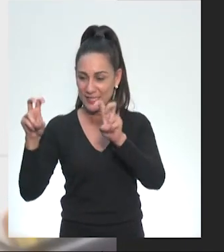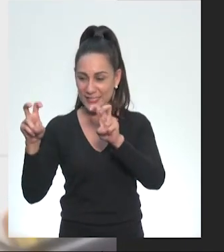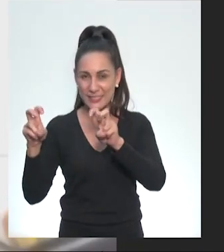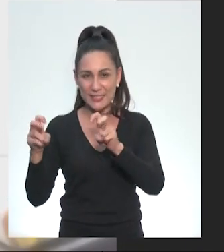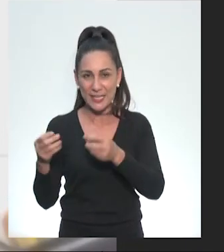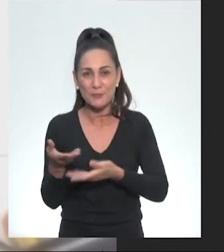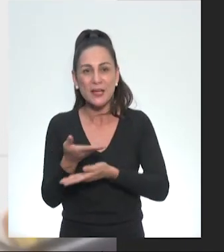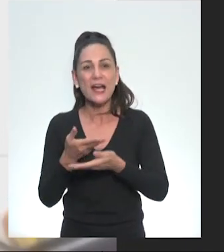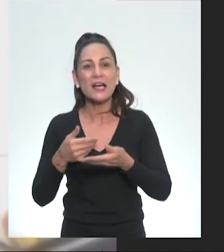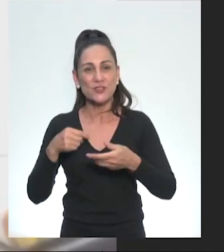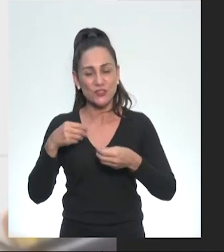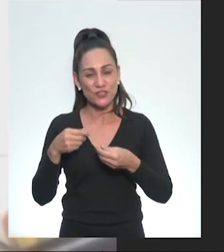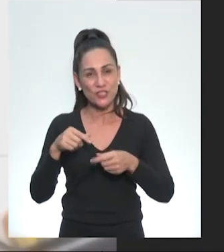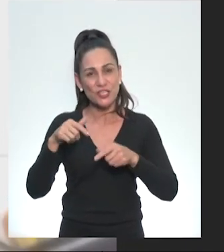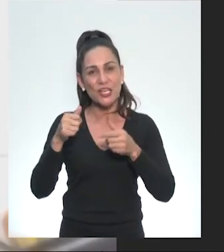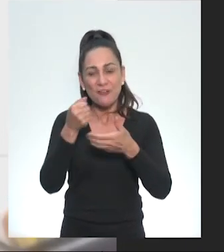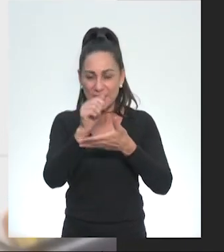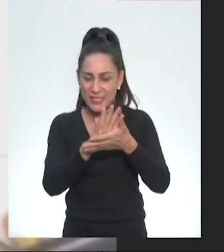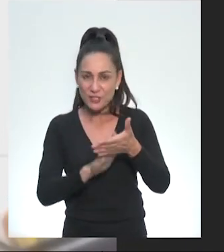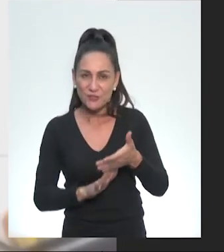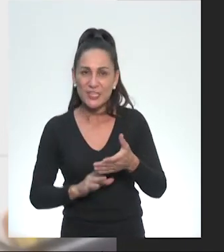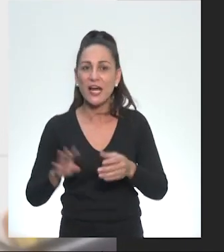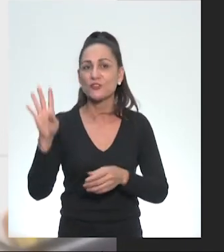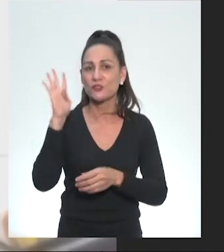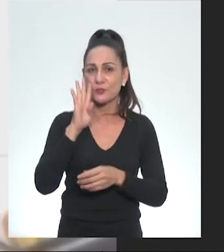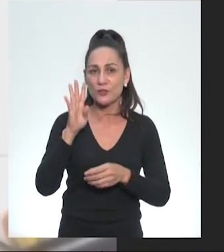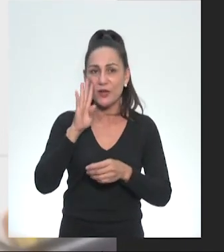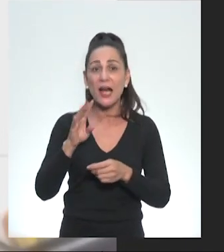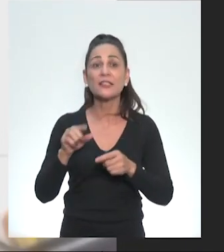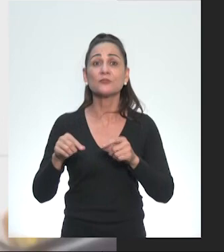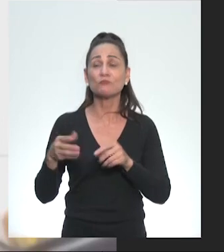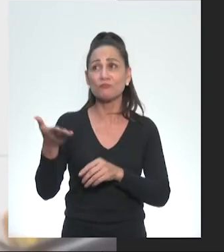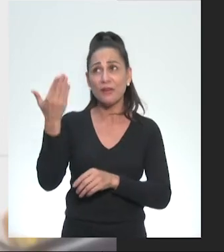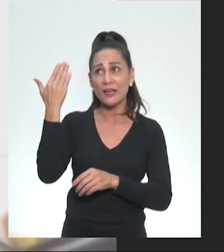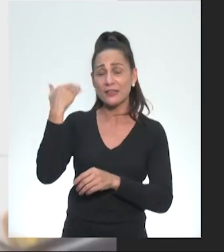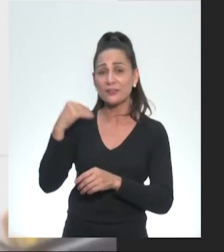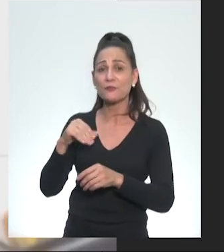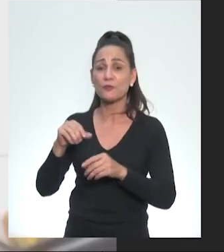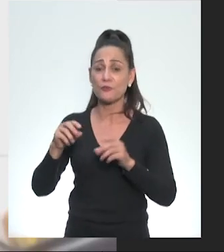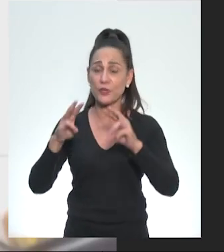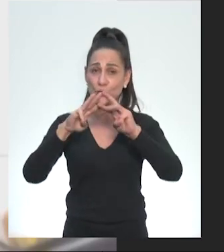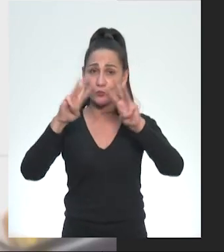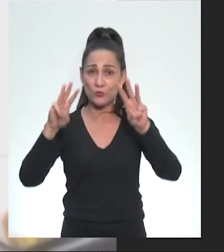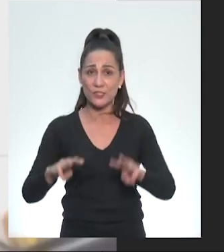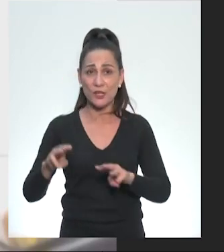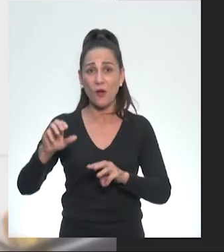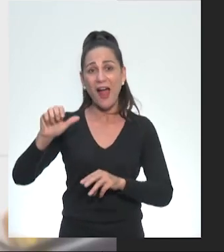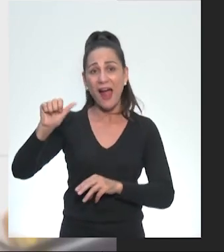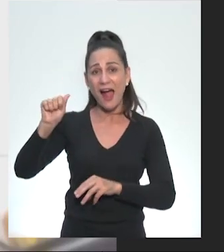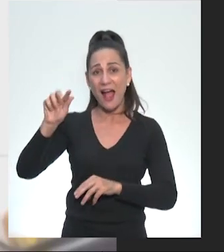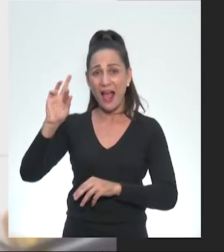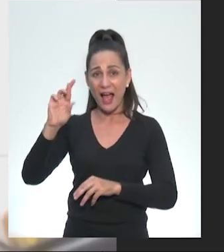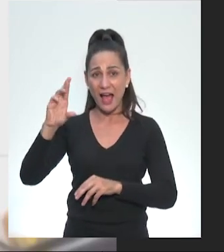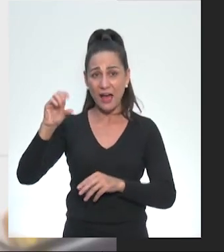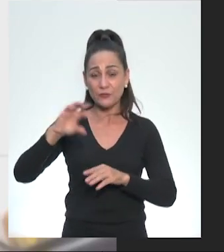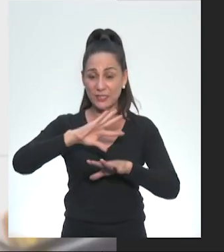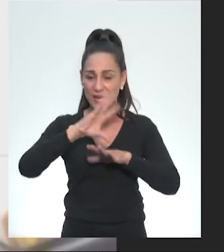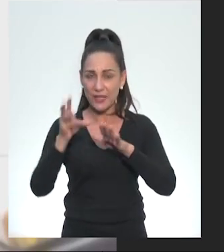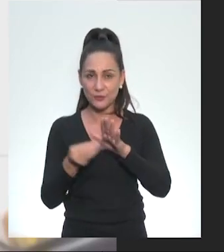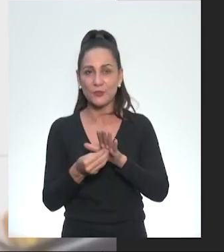bom gancho, a gente tem uma aula muito legal que foi feita lá no Museu Afro, aqui do Centro de Mídias, está lá no nosso